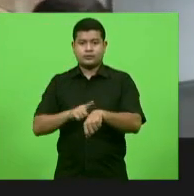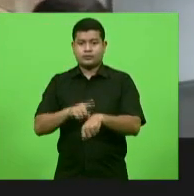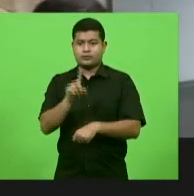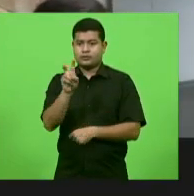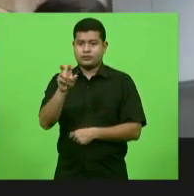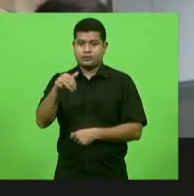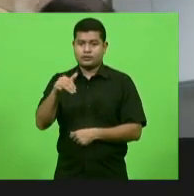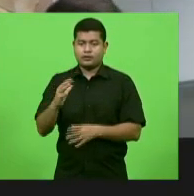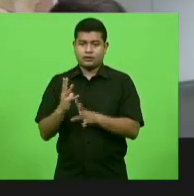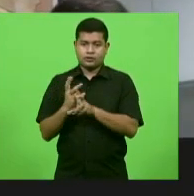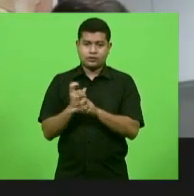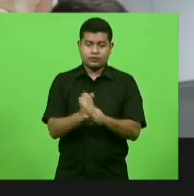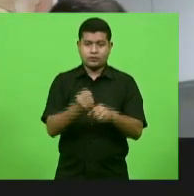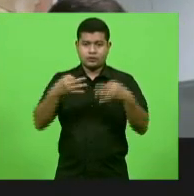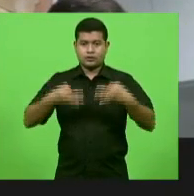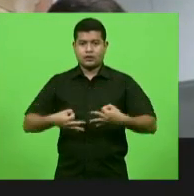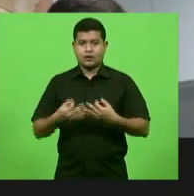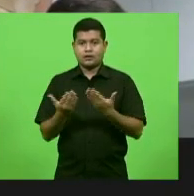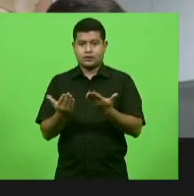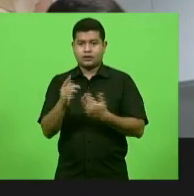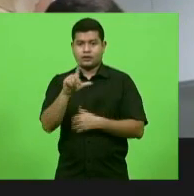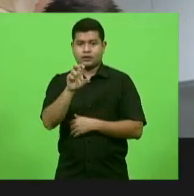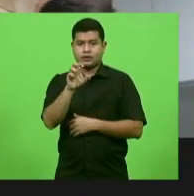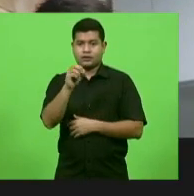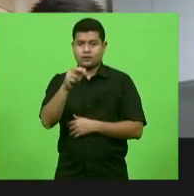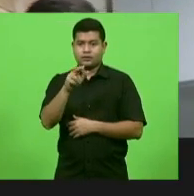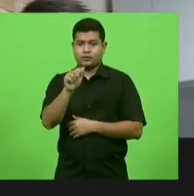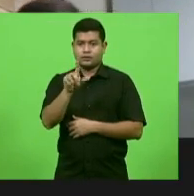o doutor Leonardo Borchardt.